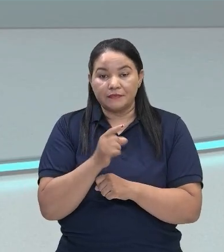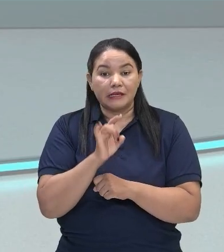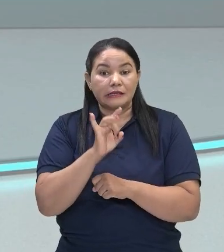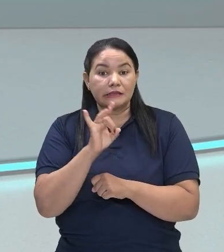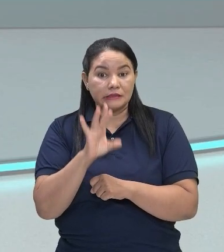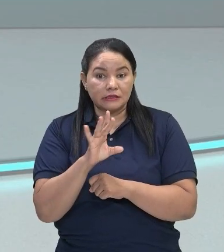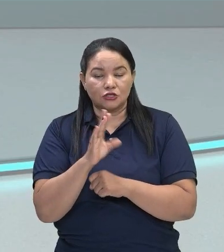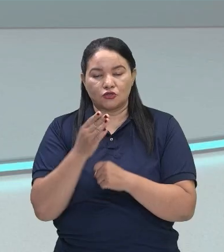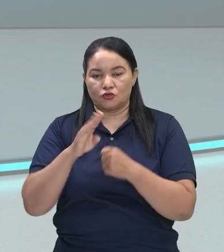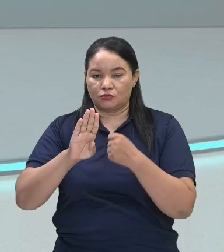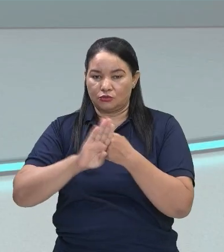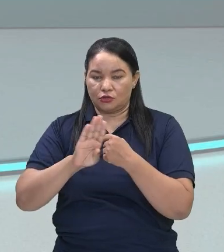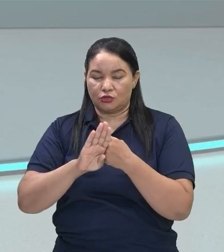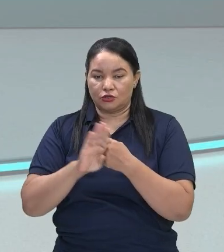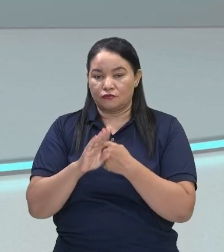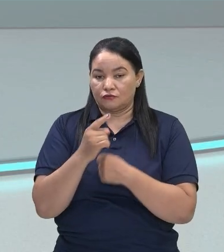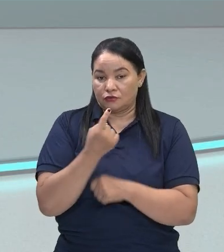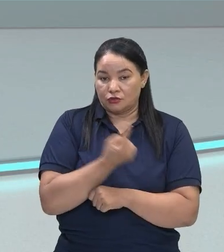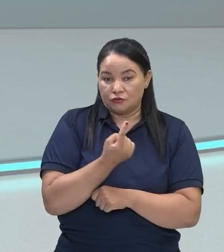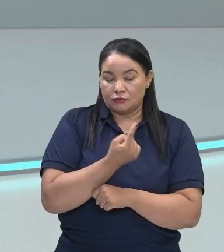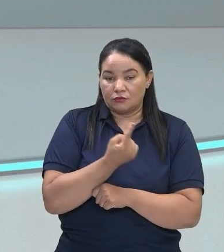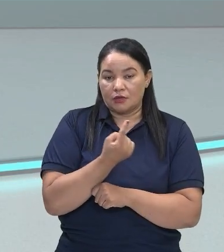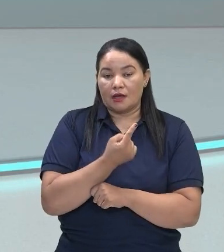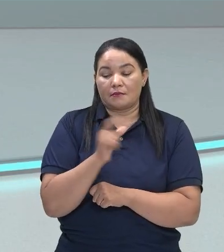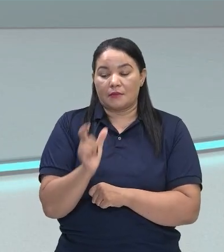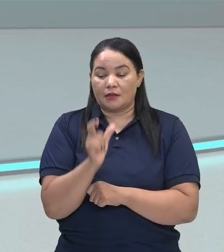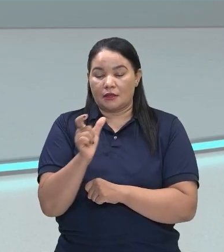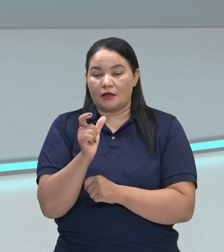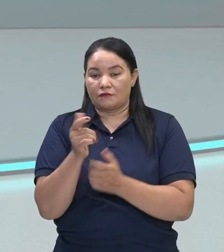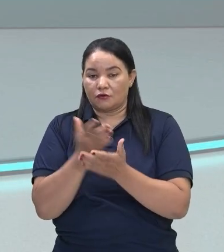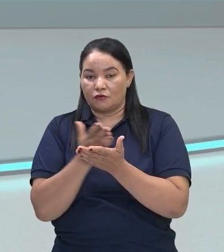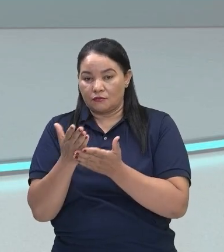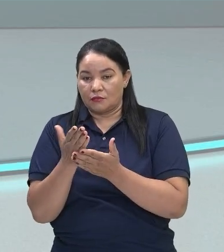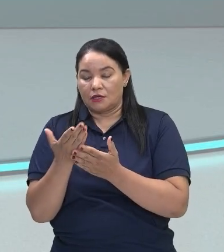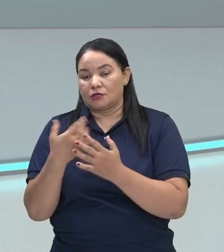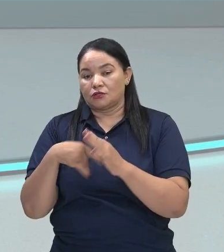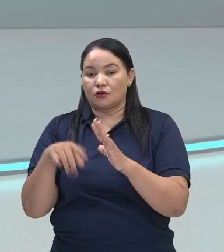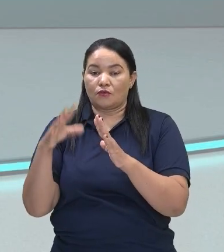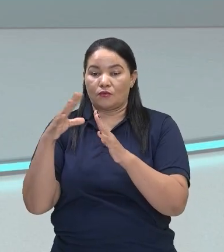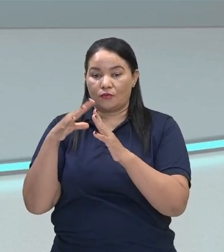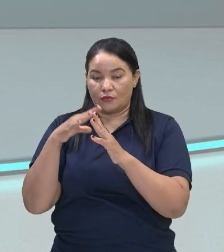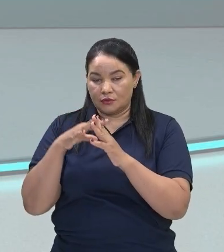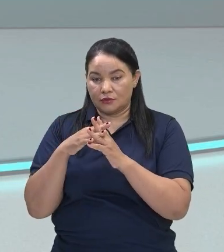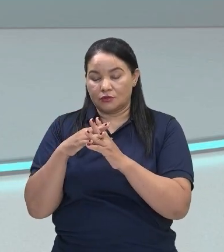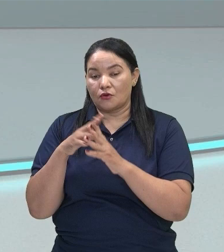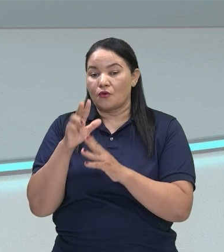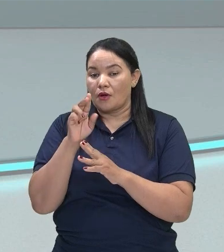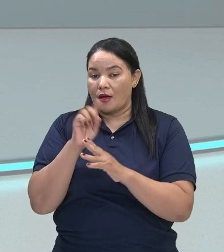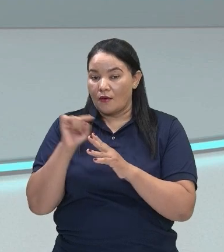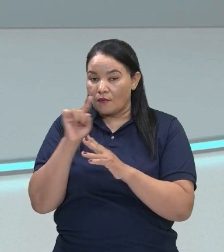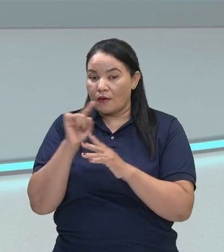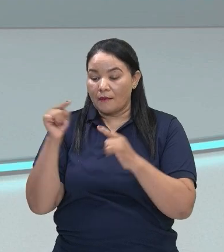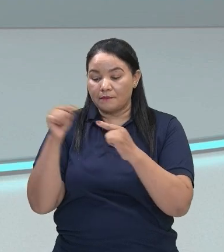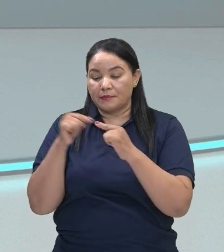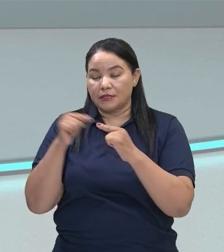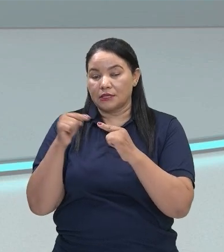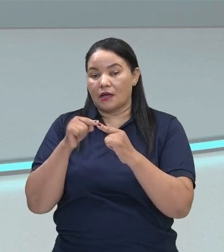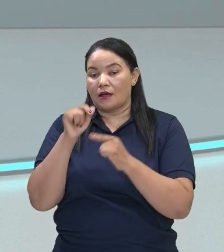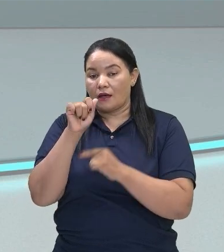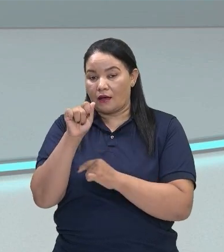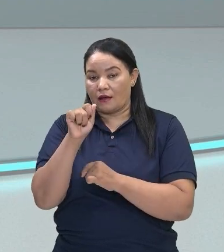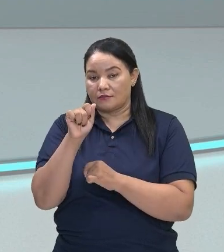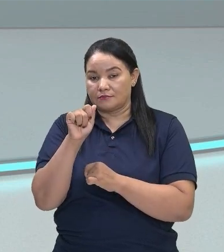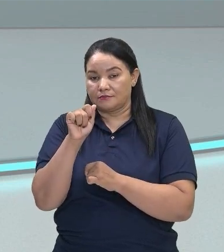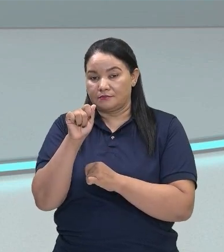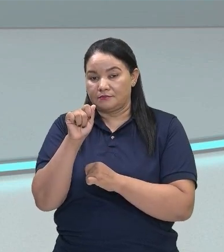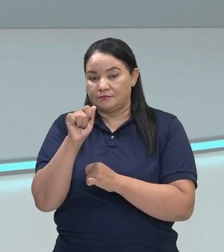está no singular tiver inicial de consoante, eu vou utilizar o a, que é em inglês a. Ou se o